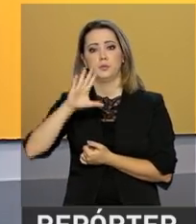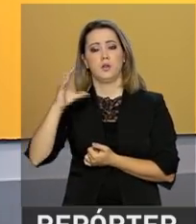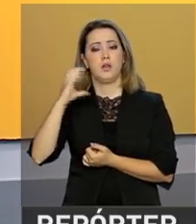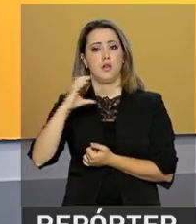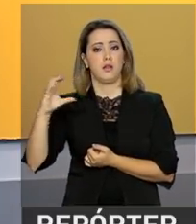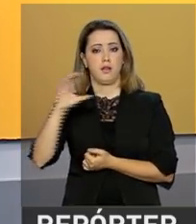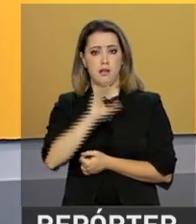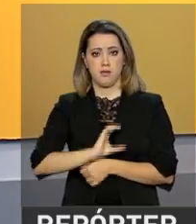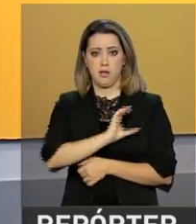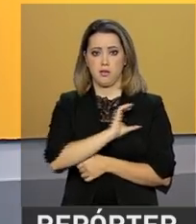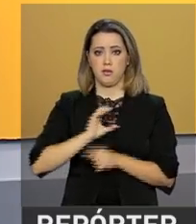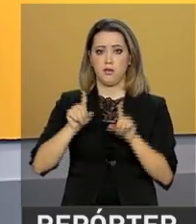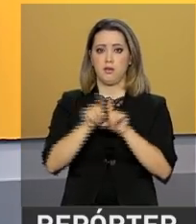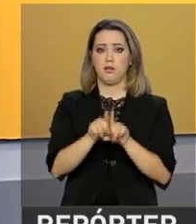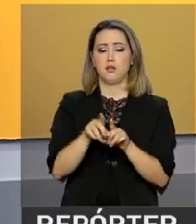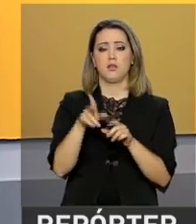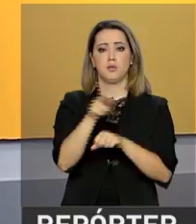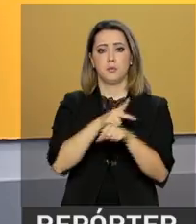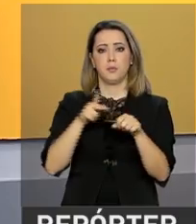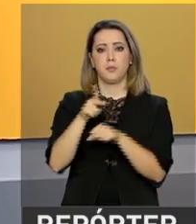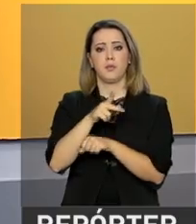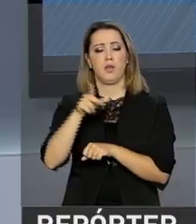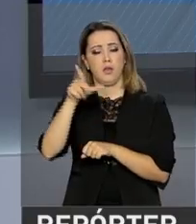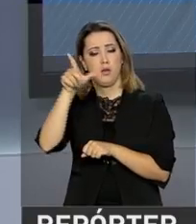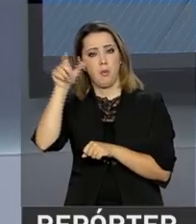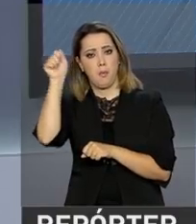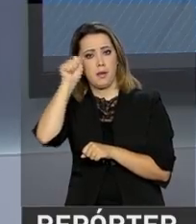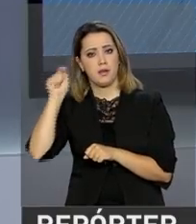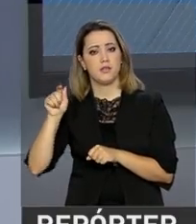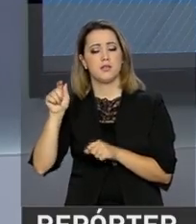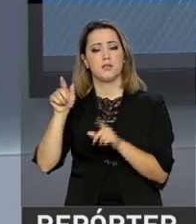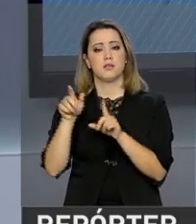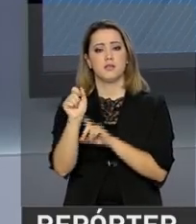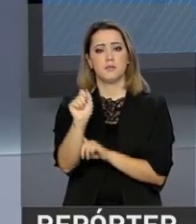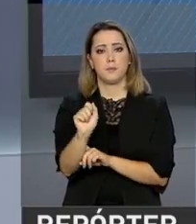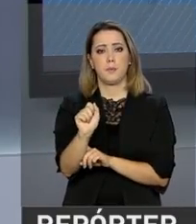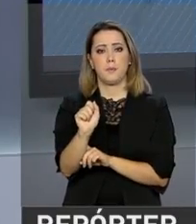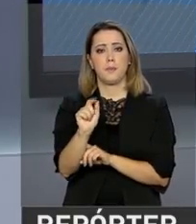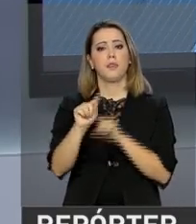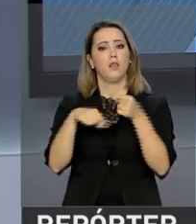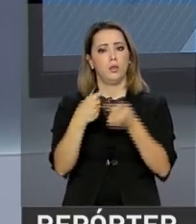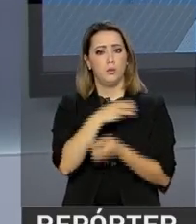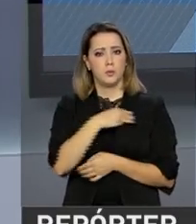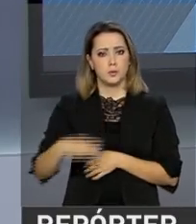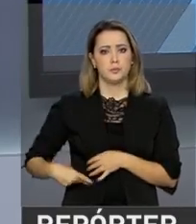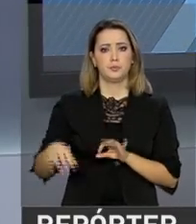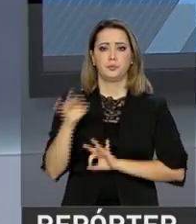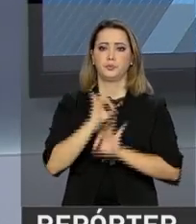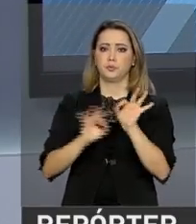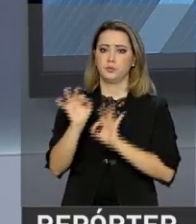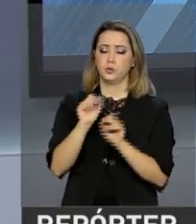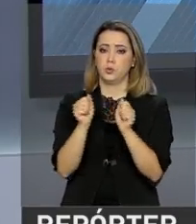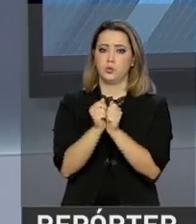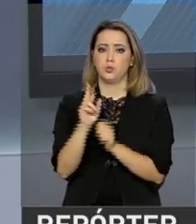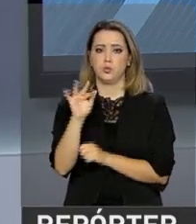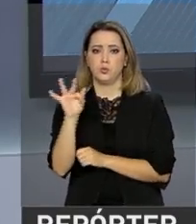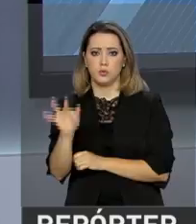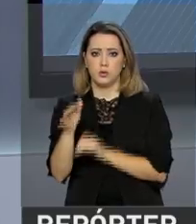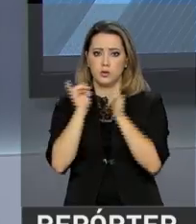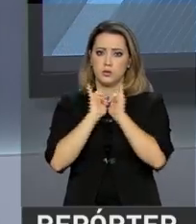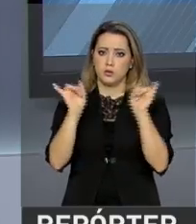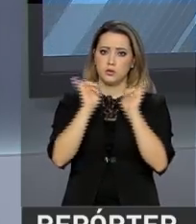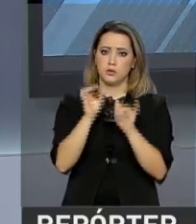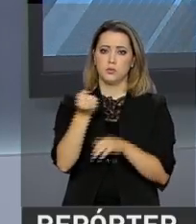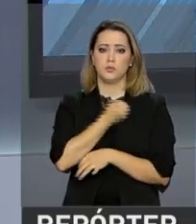o Canadá e também países asiáticos. E daqui a pouco o Ministério do Planejamento e a Receita Federal vão